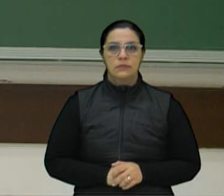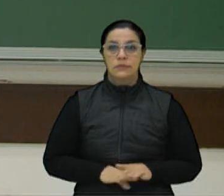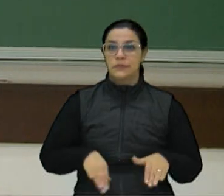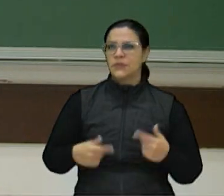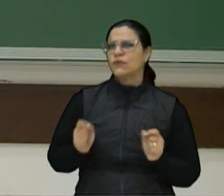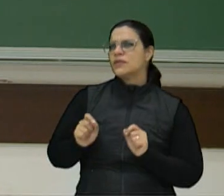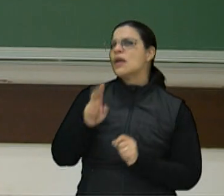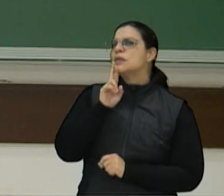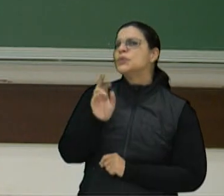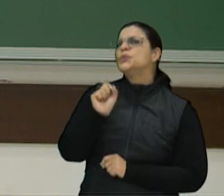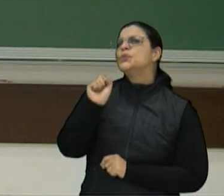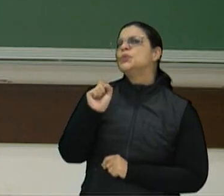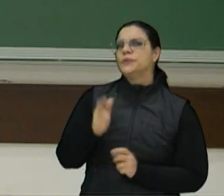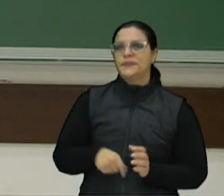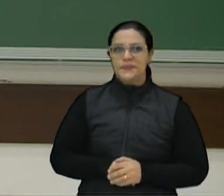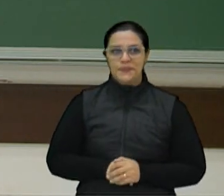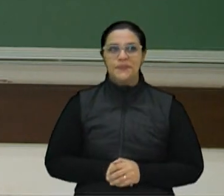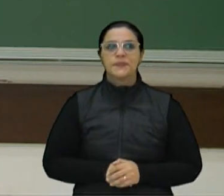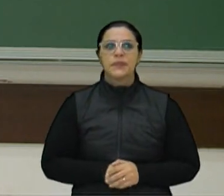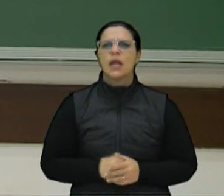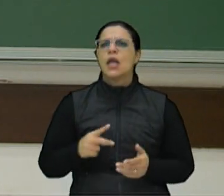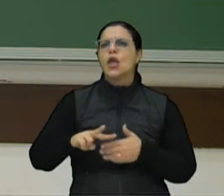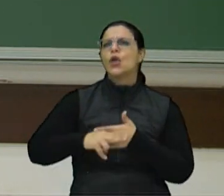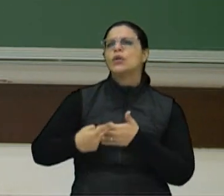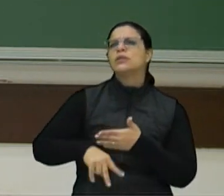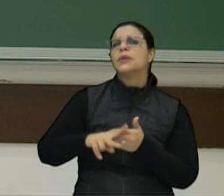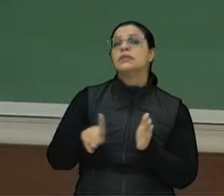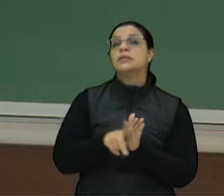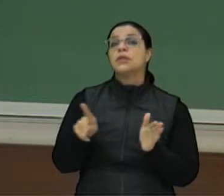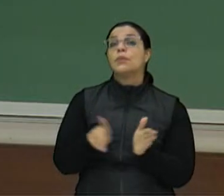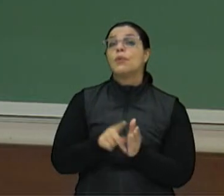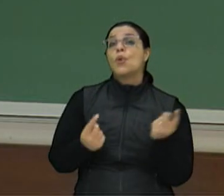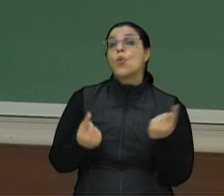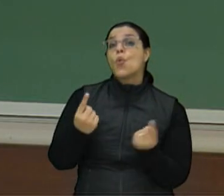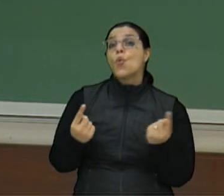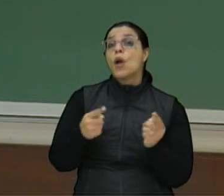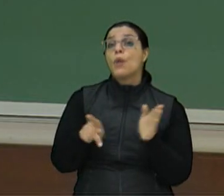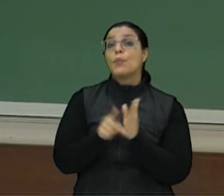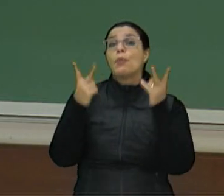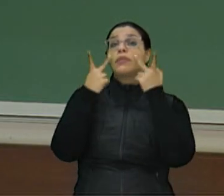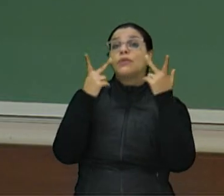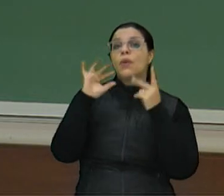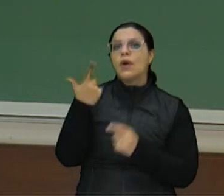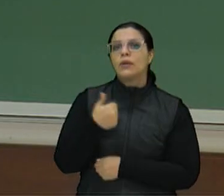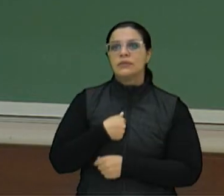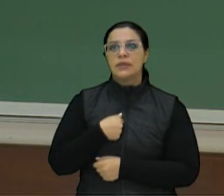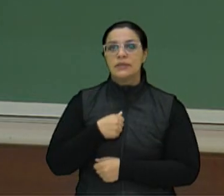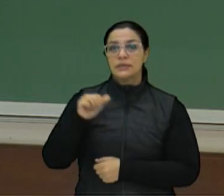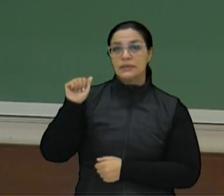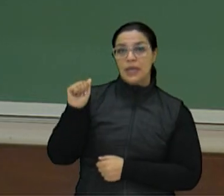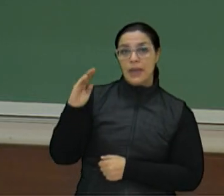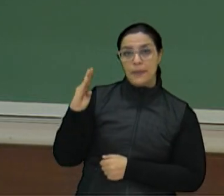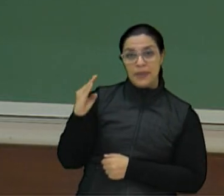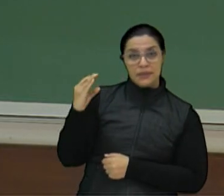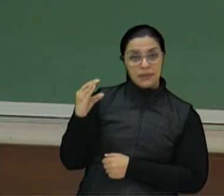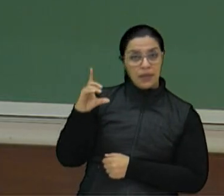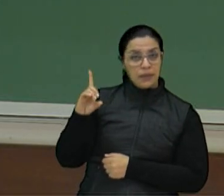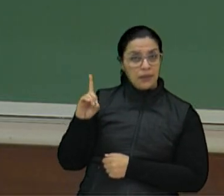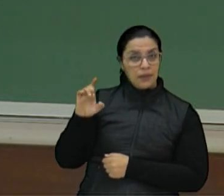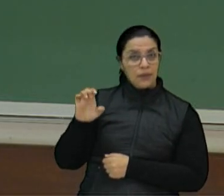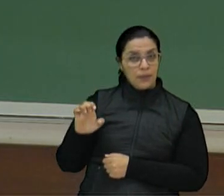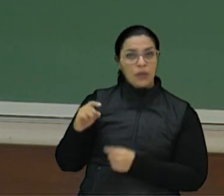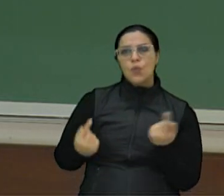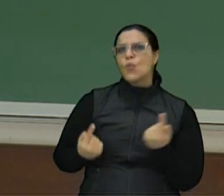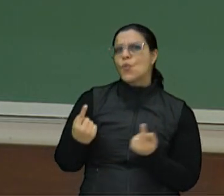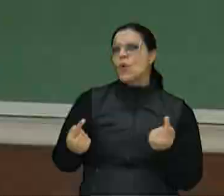O que você respondeu? Ele é consequência da intensificação de qual fenômeno natural? Destruição da camada de ozônio, inversão